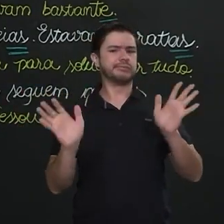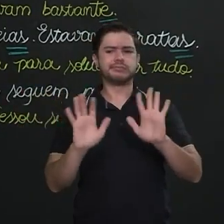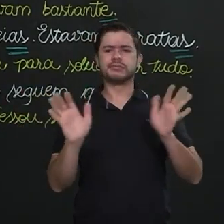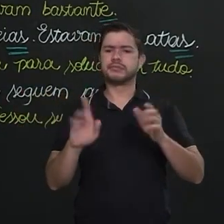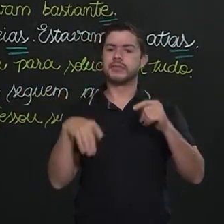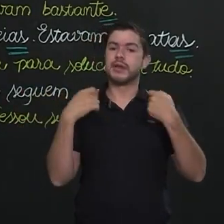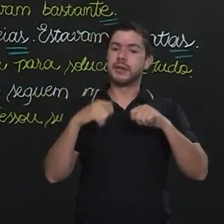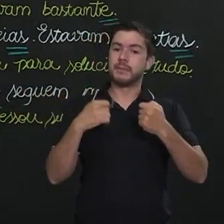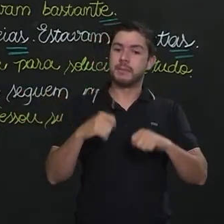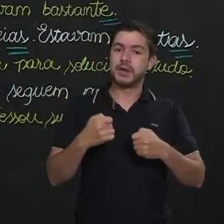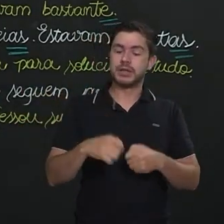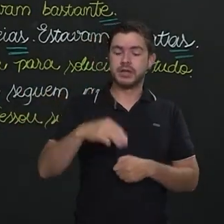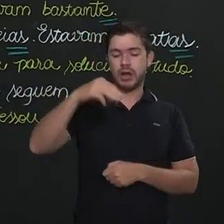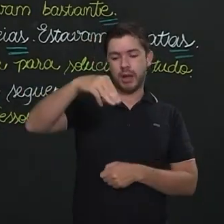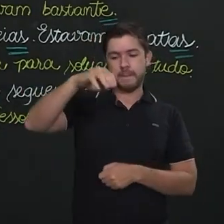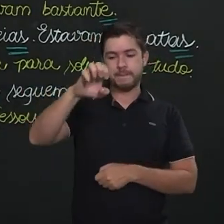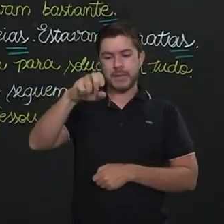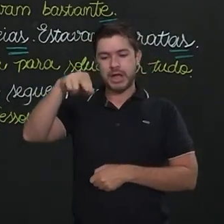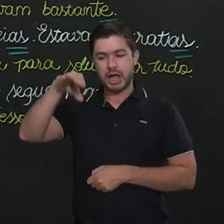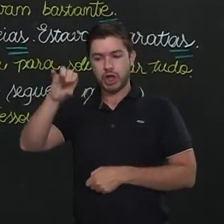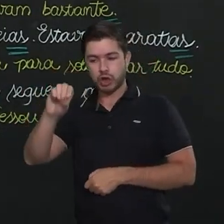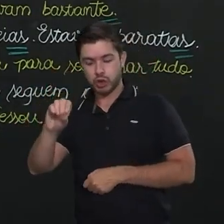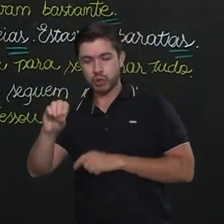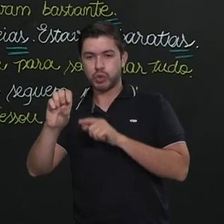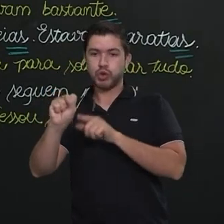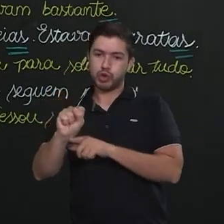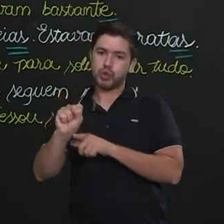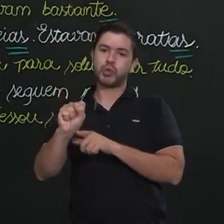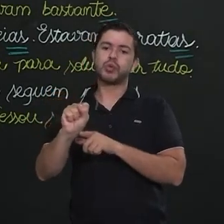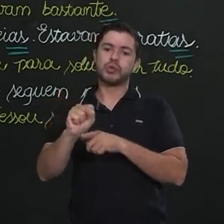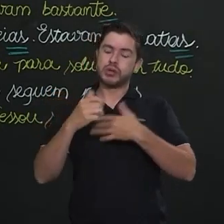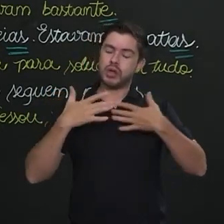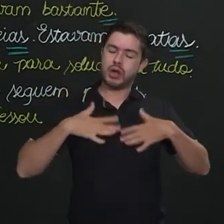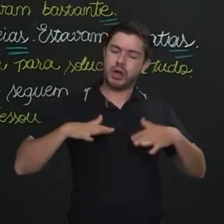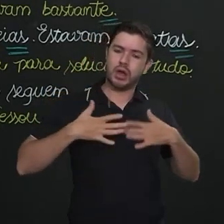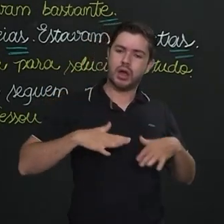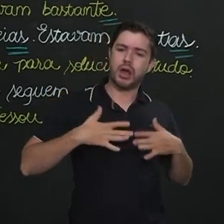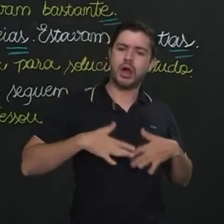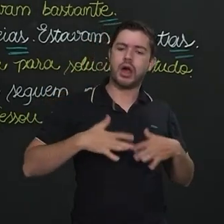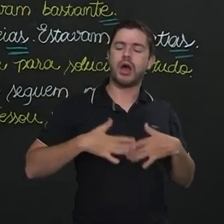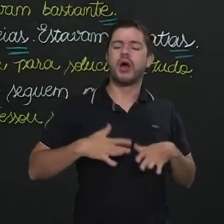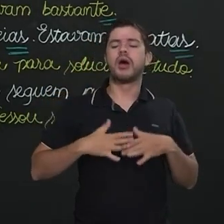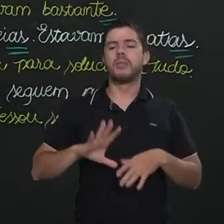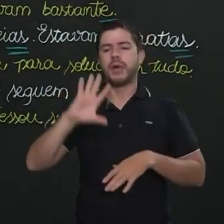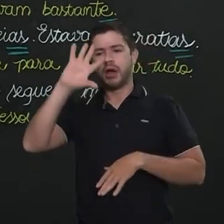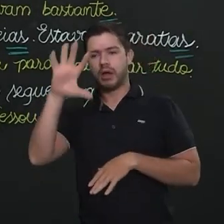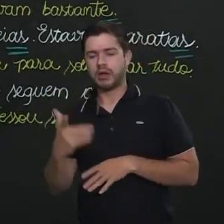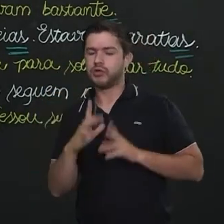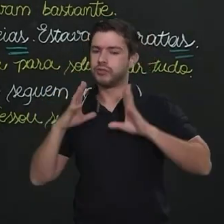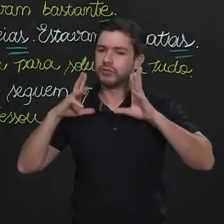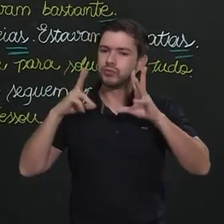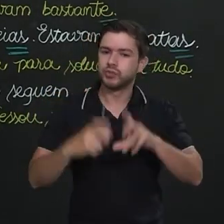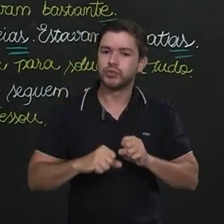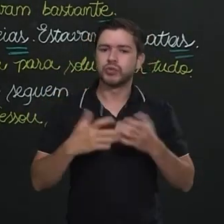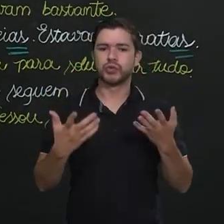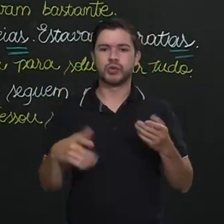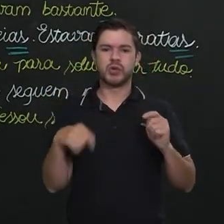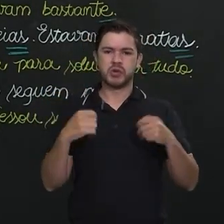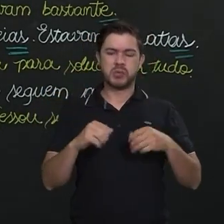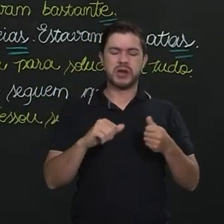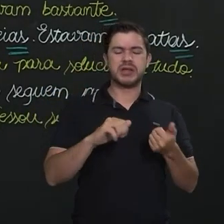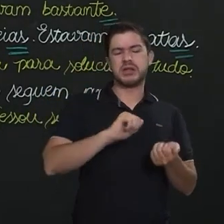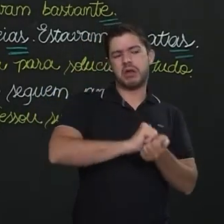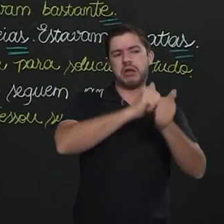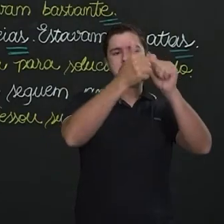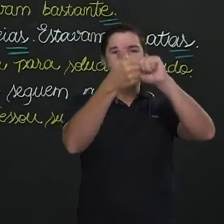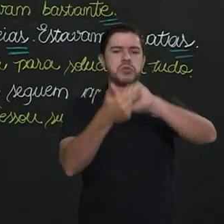não, jamais. É preciso menos pressa para solucionar tudo. Palavra invariável, não pode ser